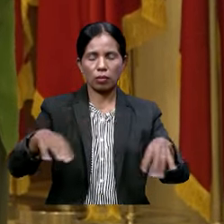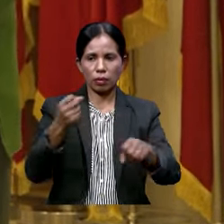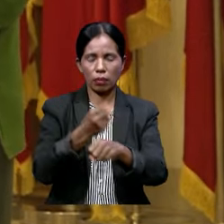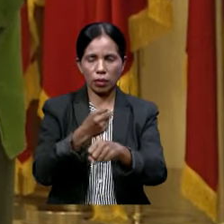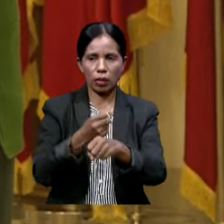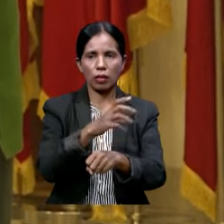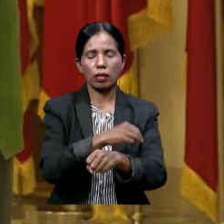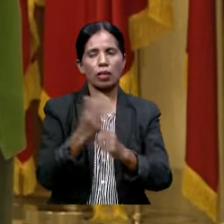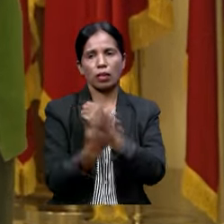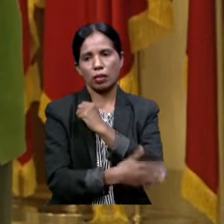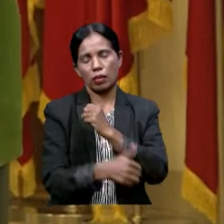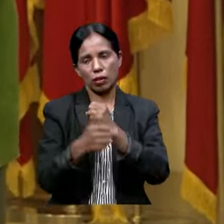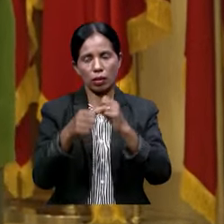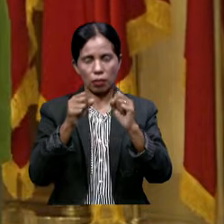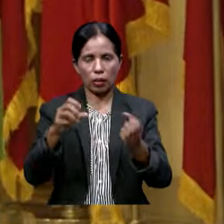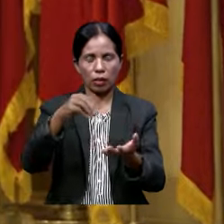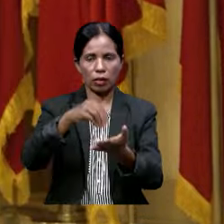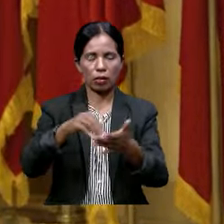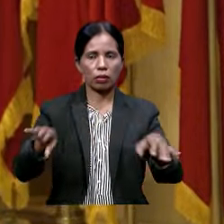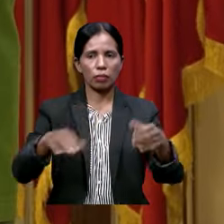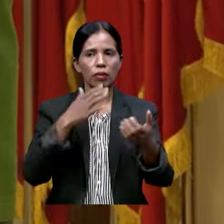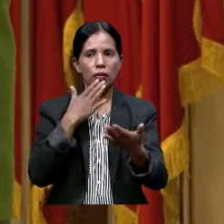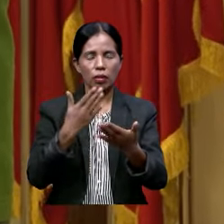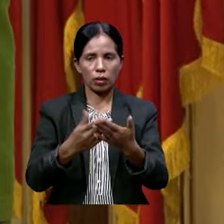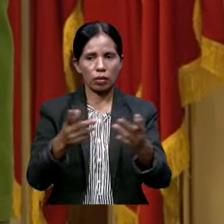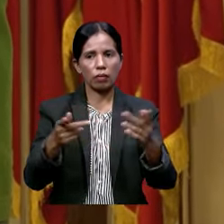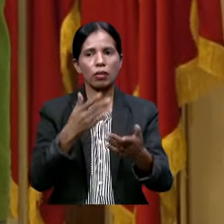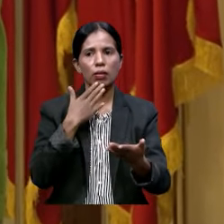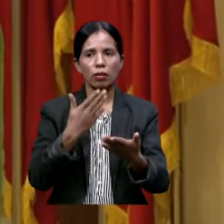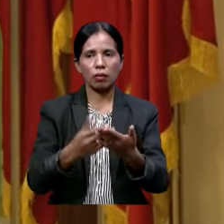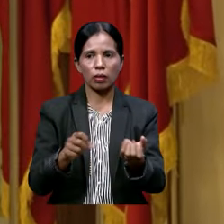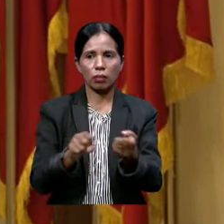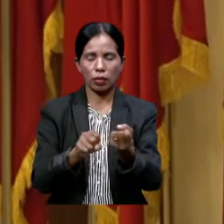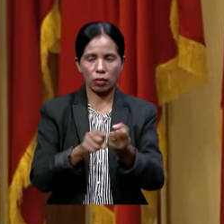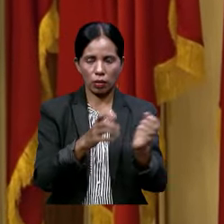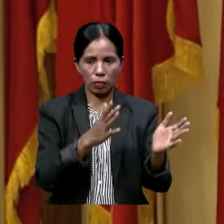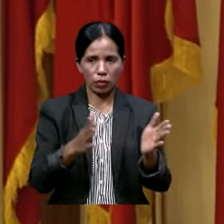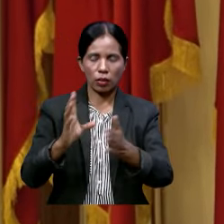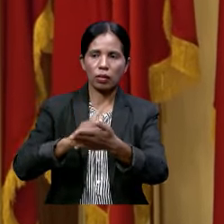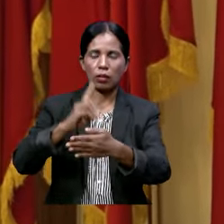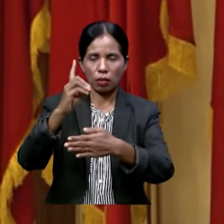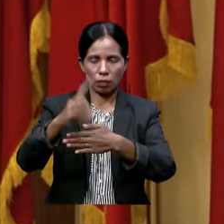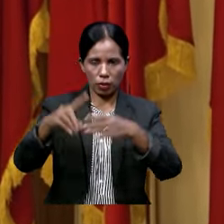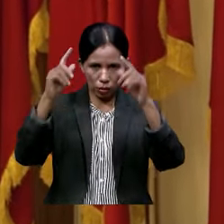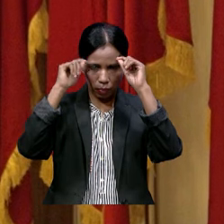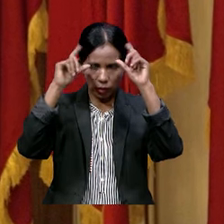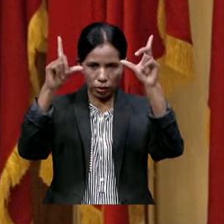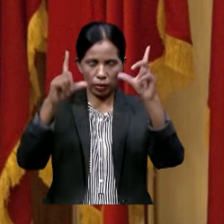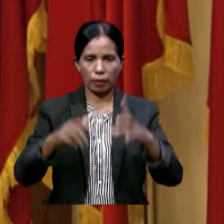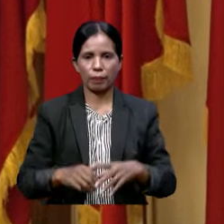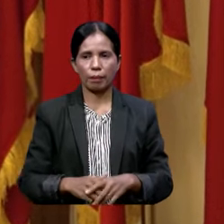liutan iha rai lior, nune bele kria kooperasaun iha are oi-oin, hori bele kontribui ba prosesu de desenvolvimento Timor-Leste.